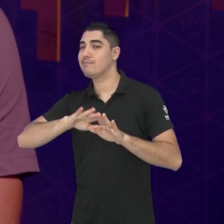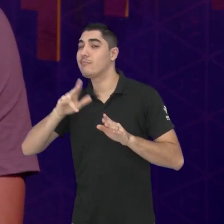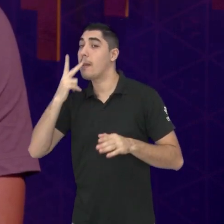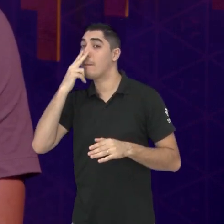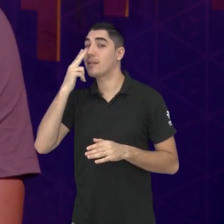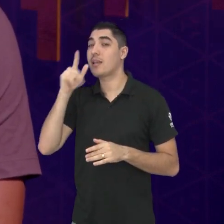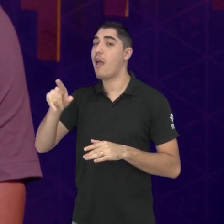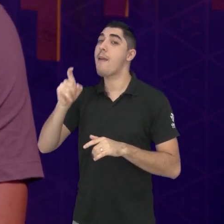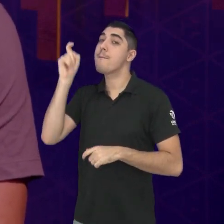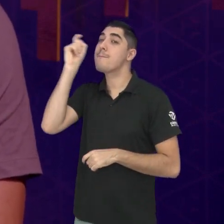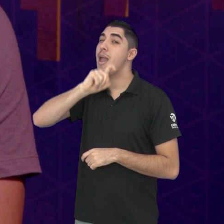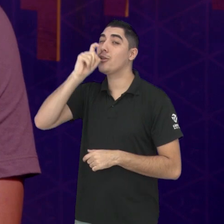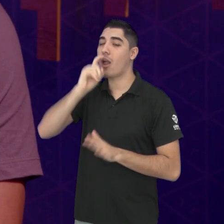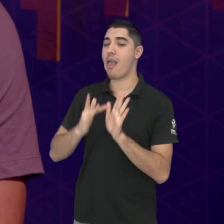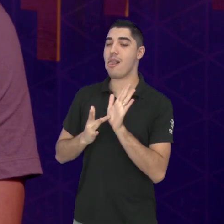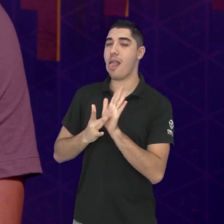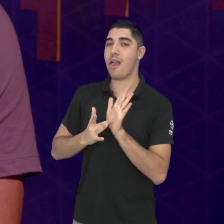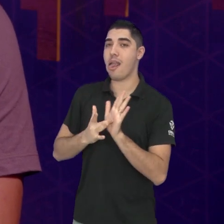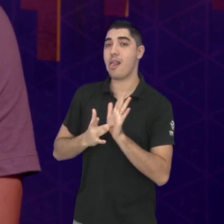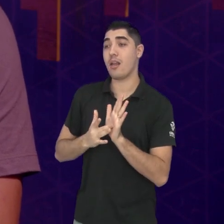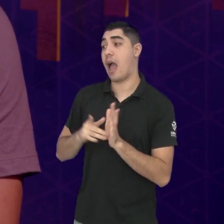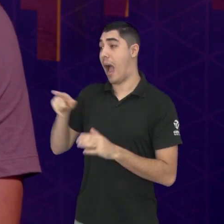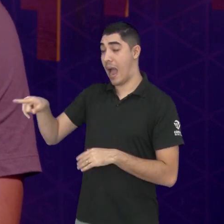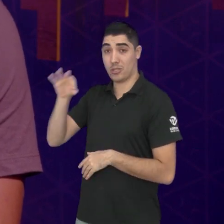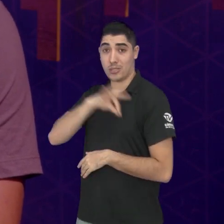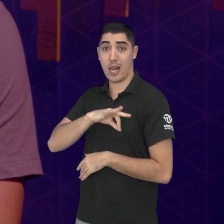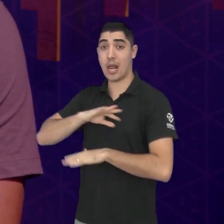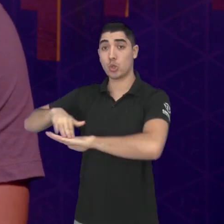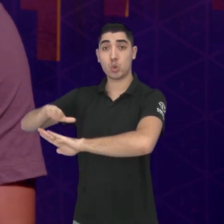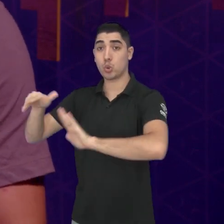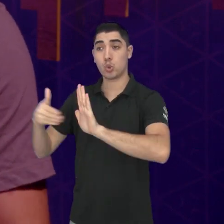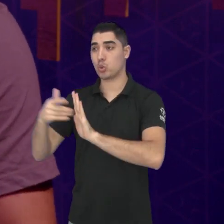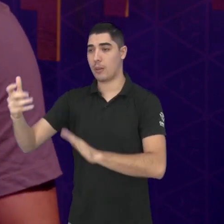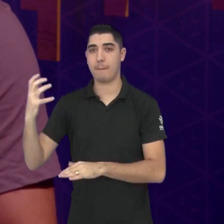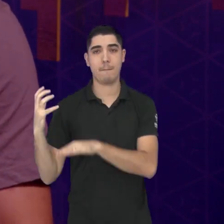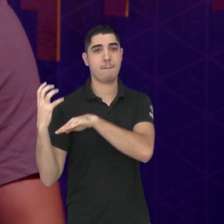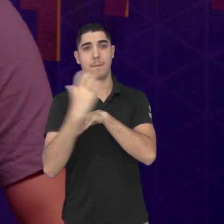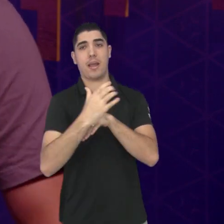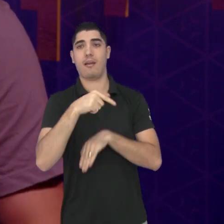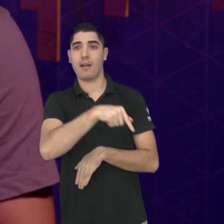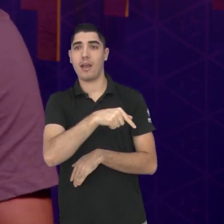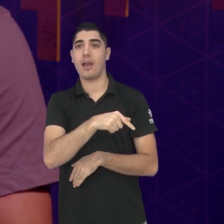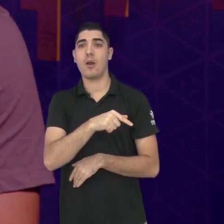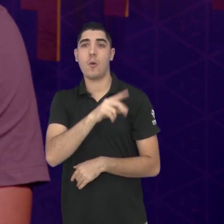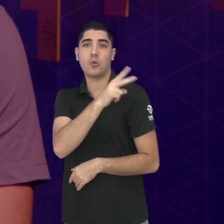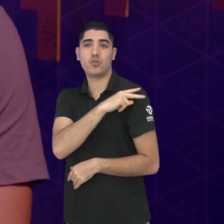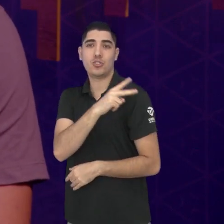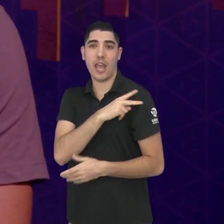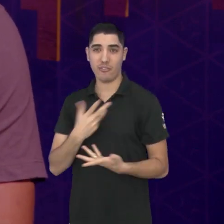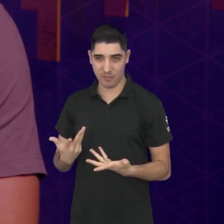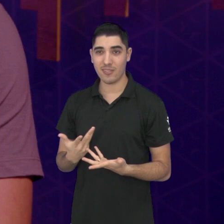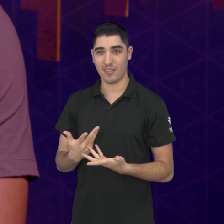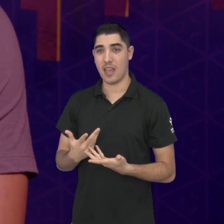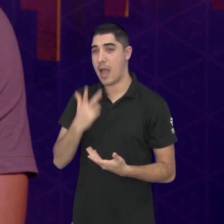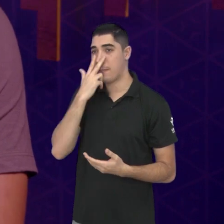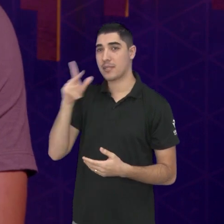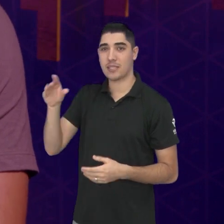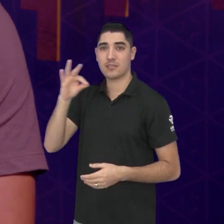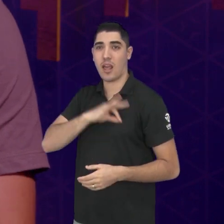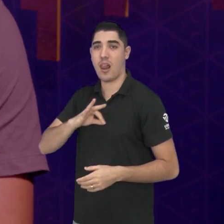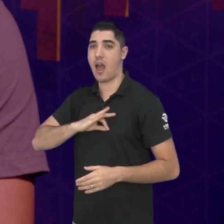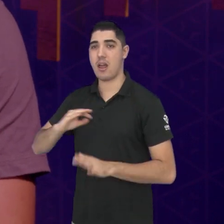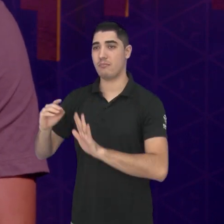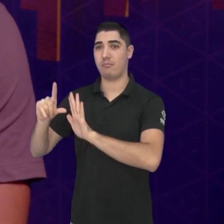porque ele tem que pagar tudo pro patrão, e aí o salário dele é comido inteiro, né, com aquilo, e ele não